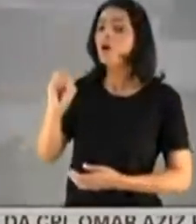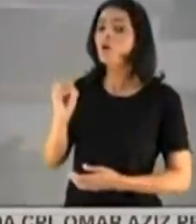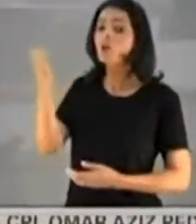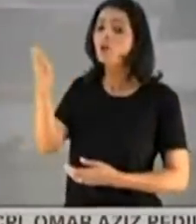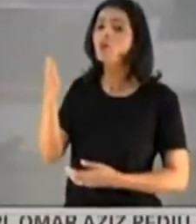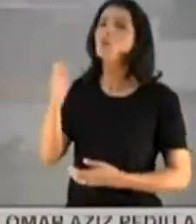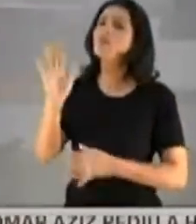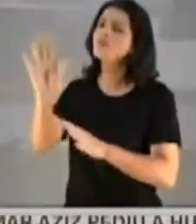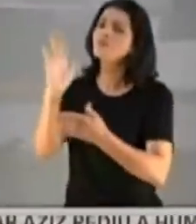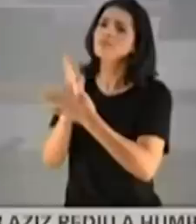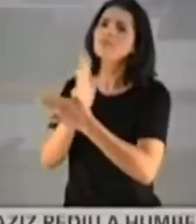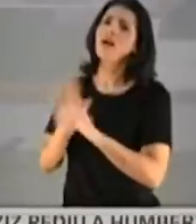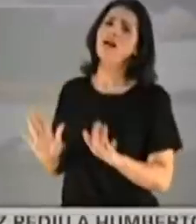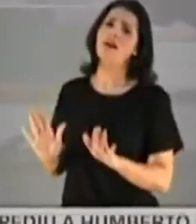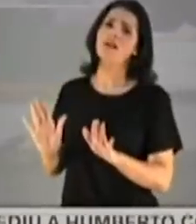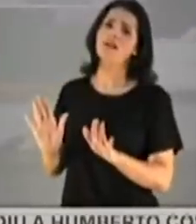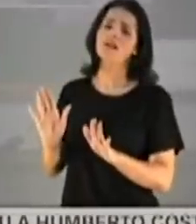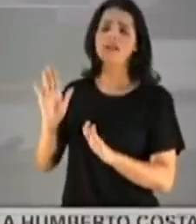Marco Rogério.